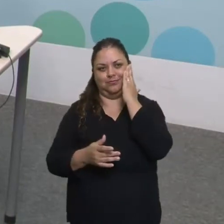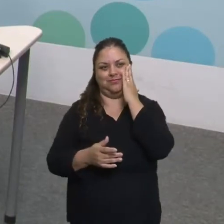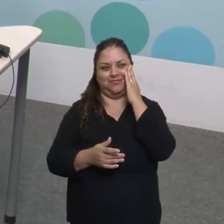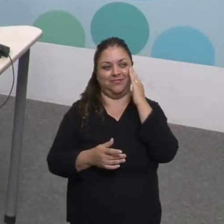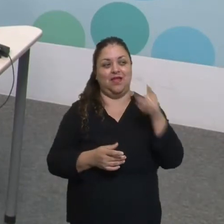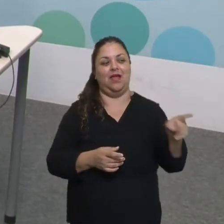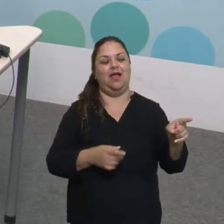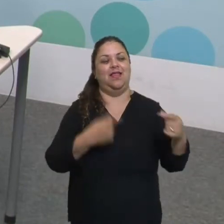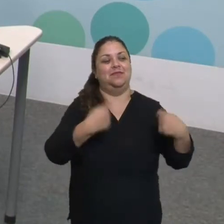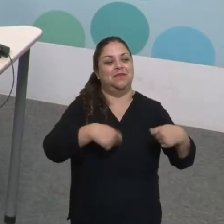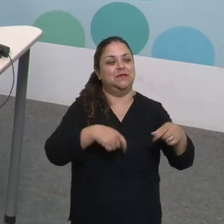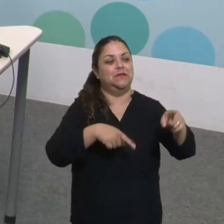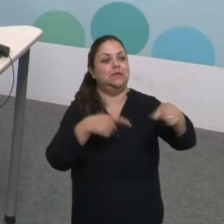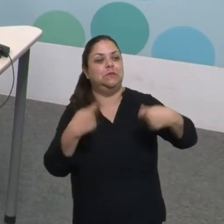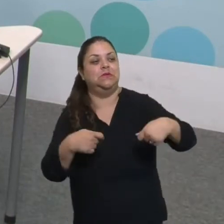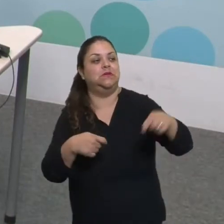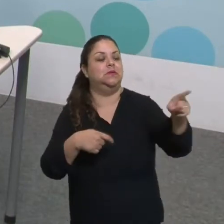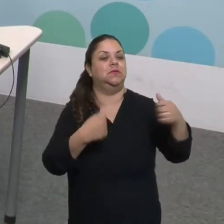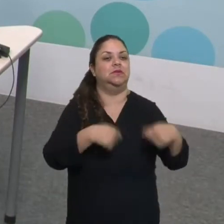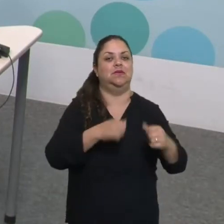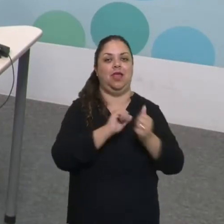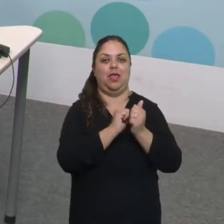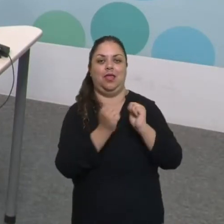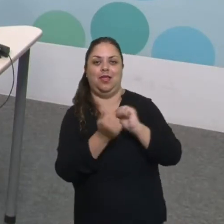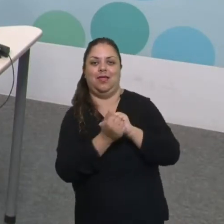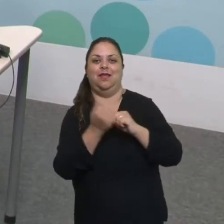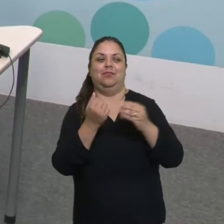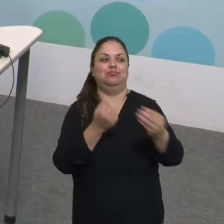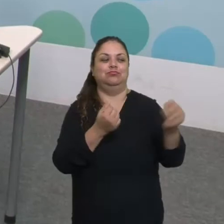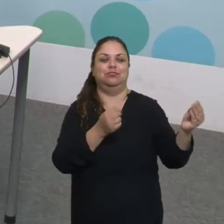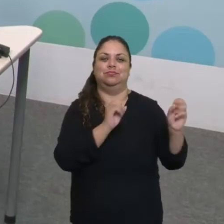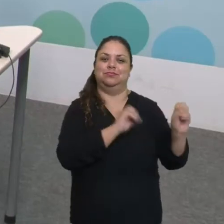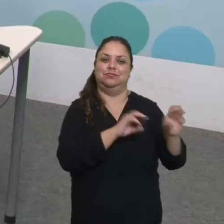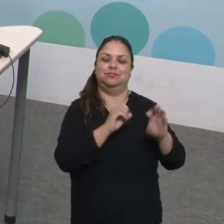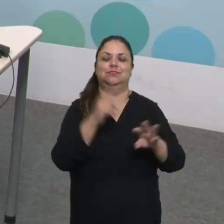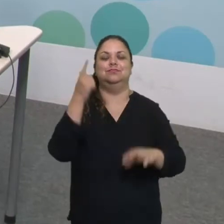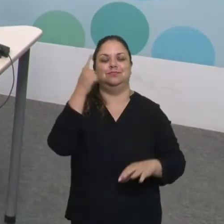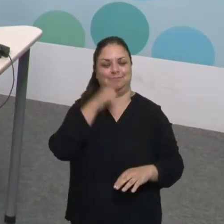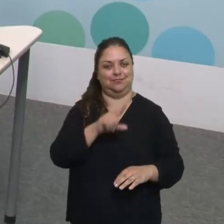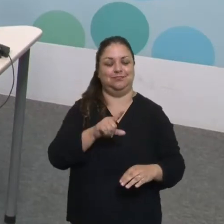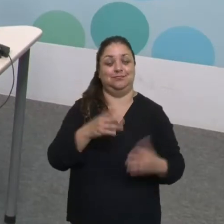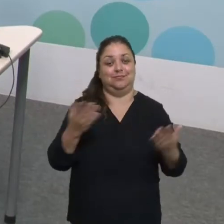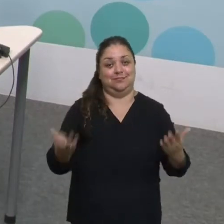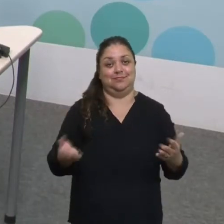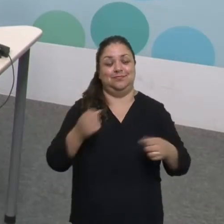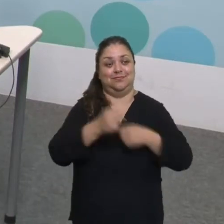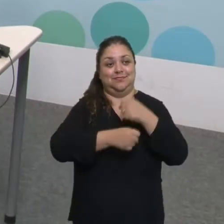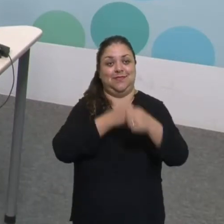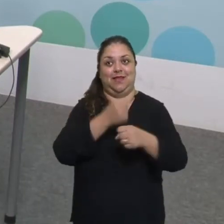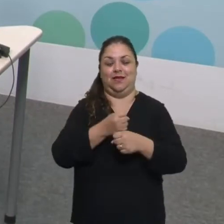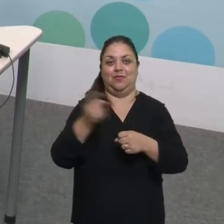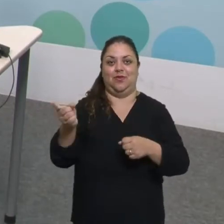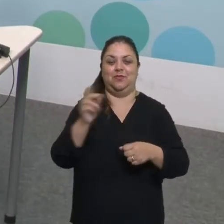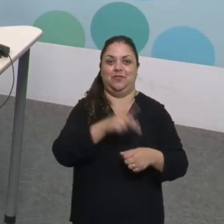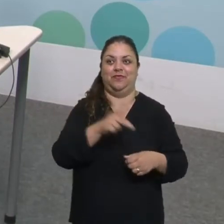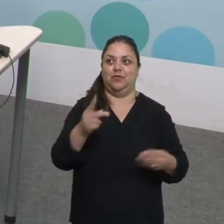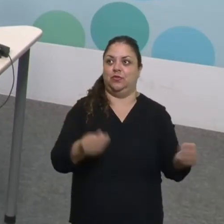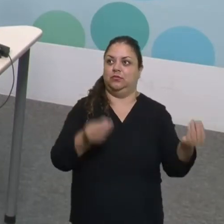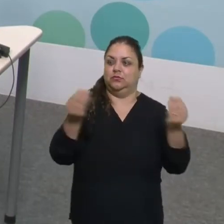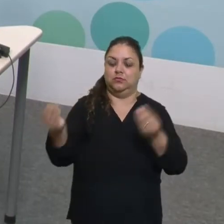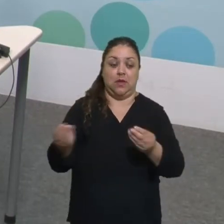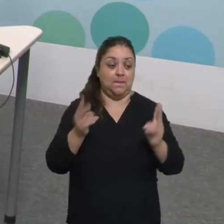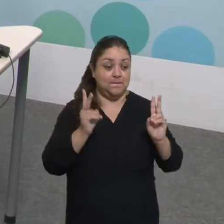fazer as retomadas necessárias então cor no processo de atribuição ele também ele é bom para o professor então aí vai